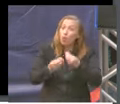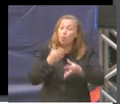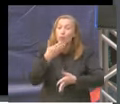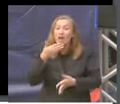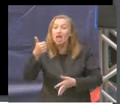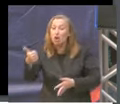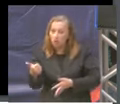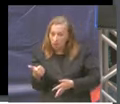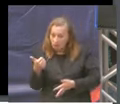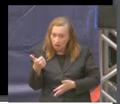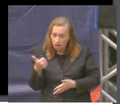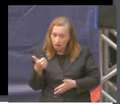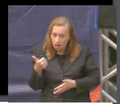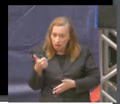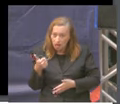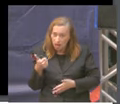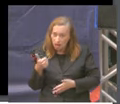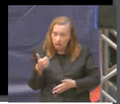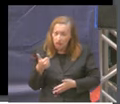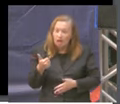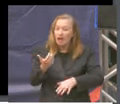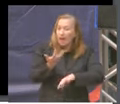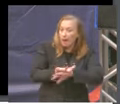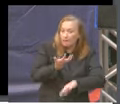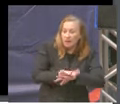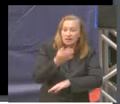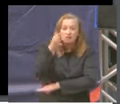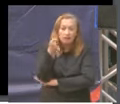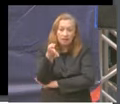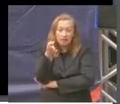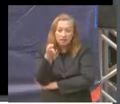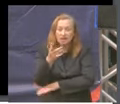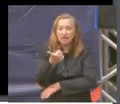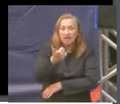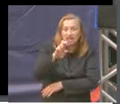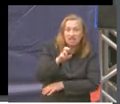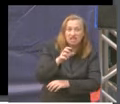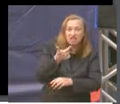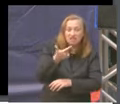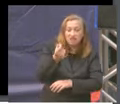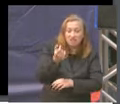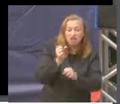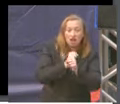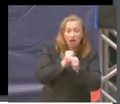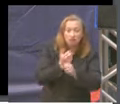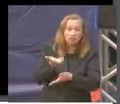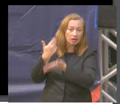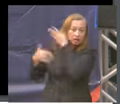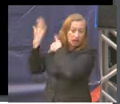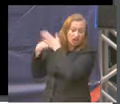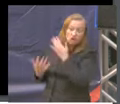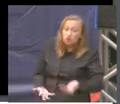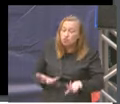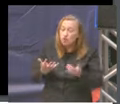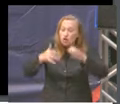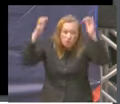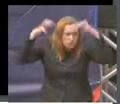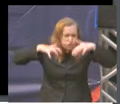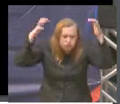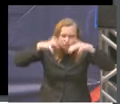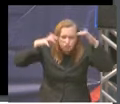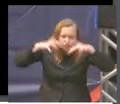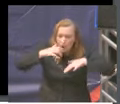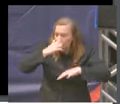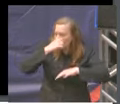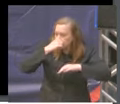melhorar. A Praça da Bandeira, há 15, 20 anos atrás, era chovia e entupia, e hoje a gente